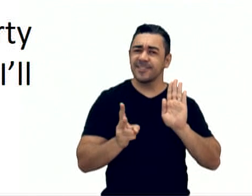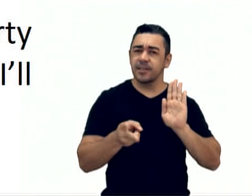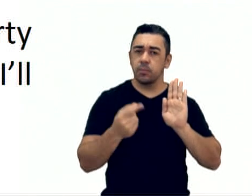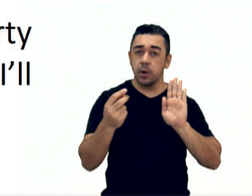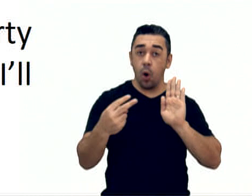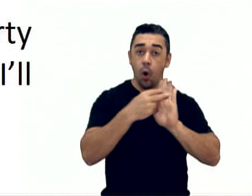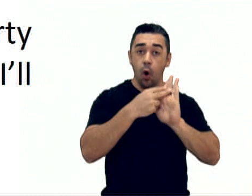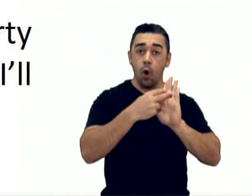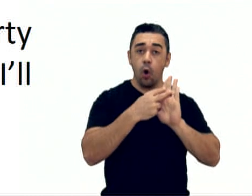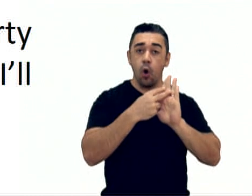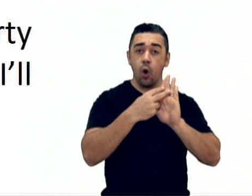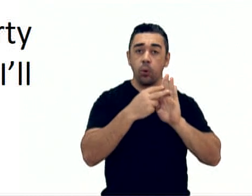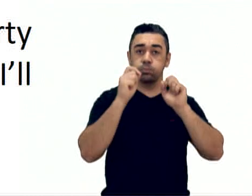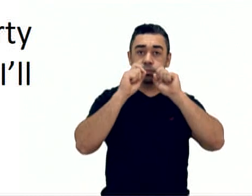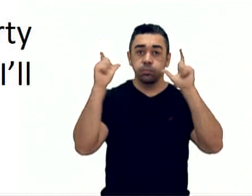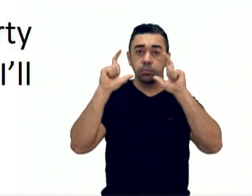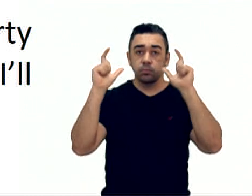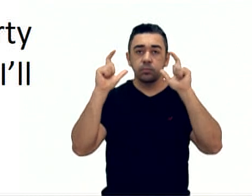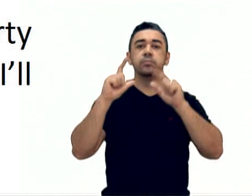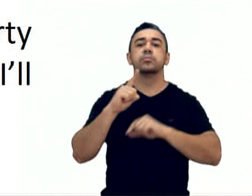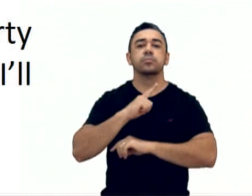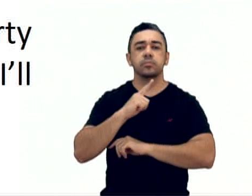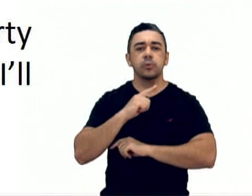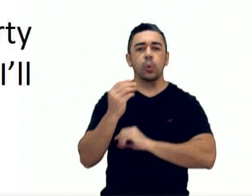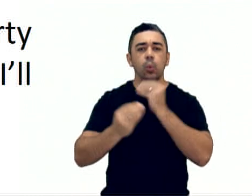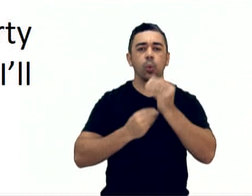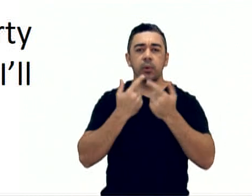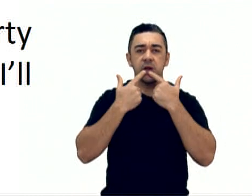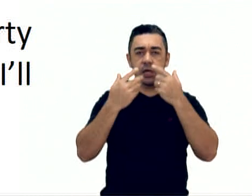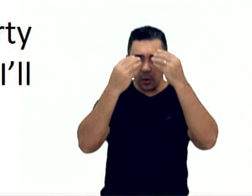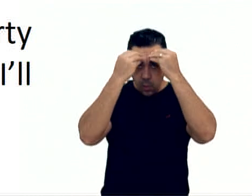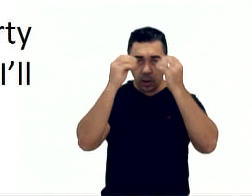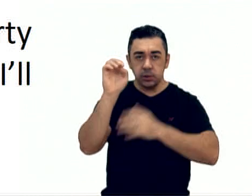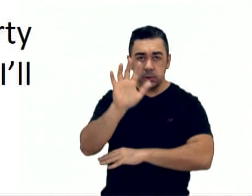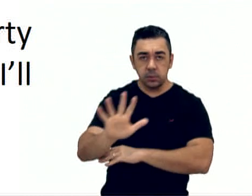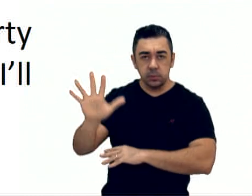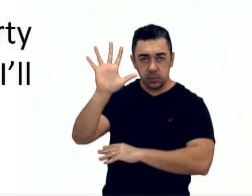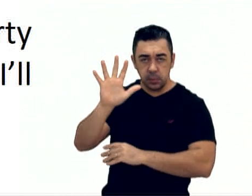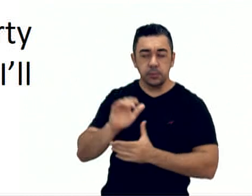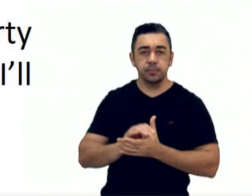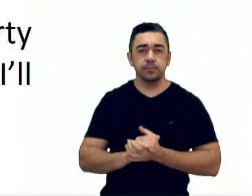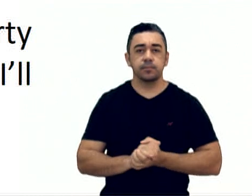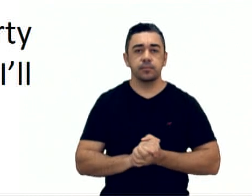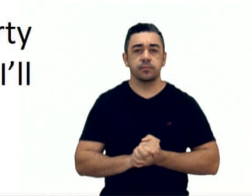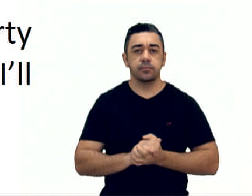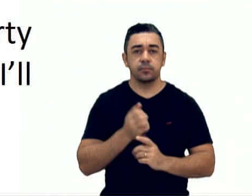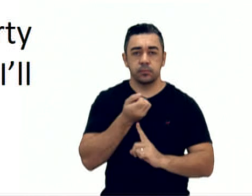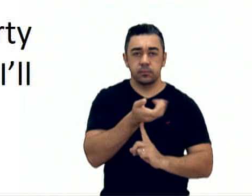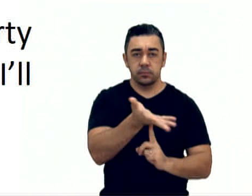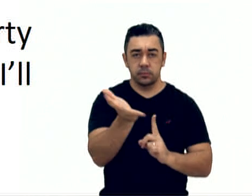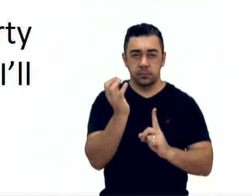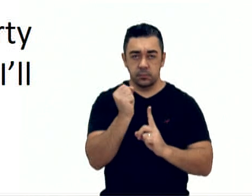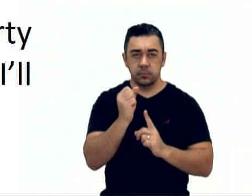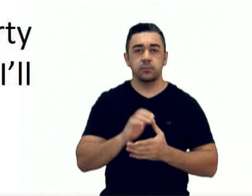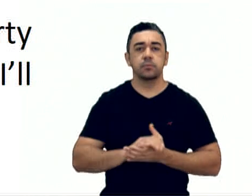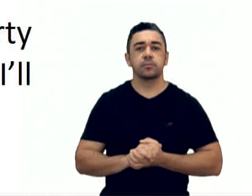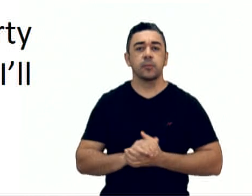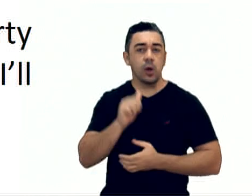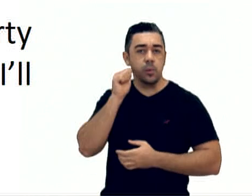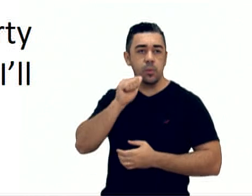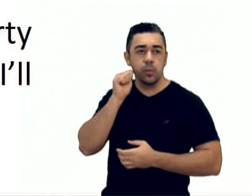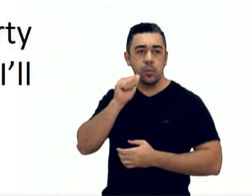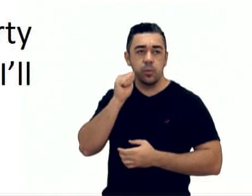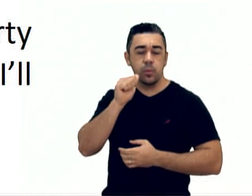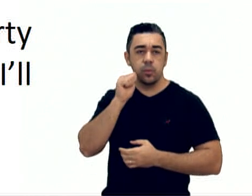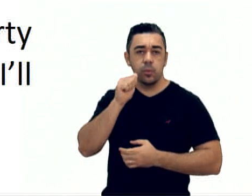estarem atentos a esse tipo de linguagem, as imagens. Nós temos ali então, ó, a mulher com as mãos